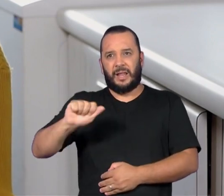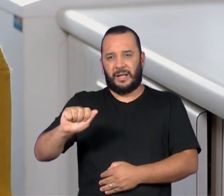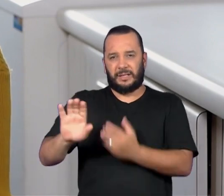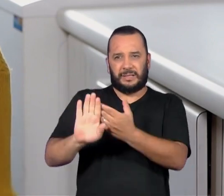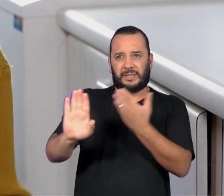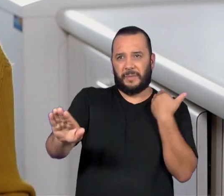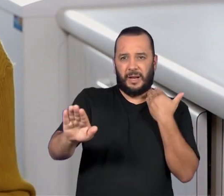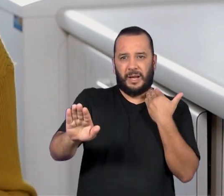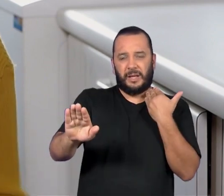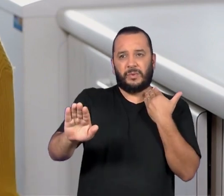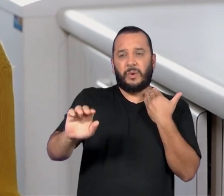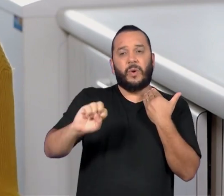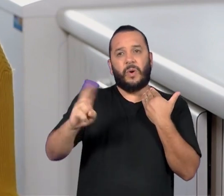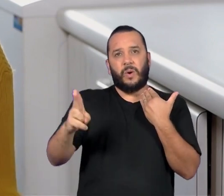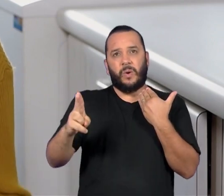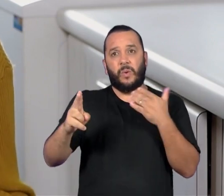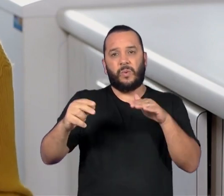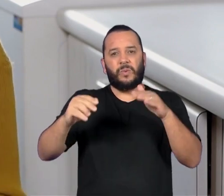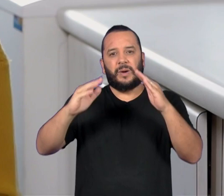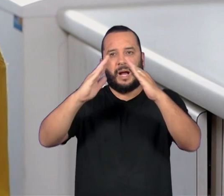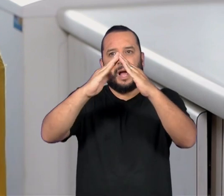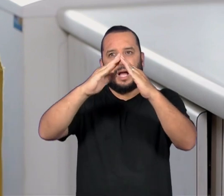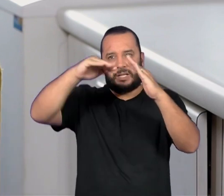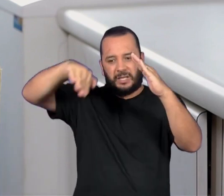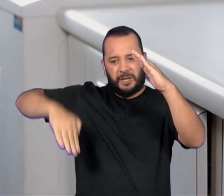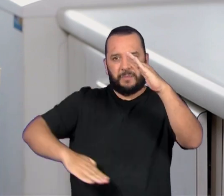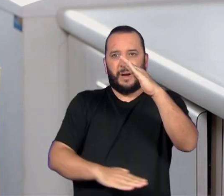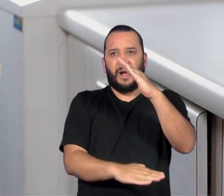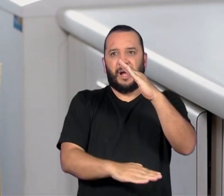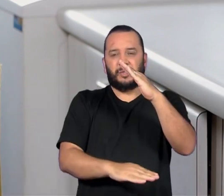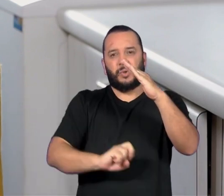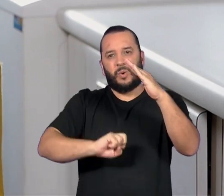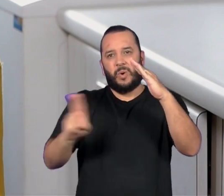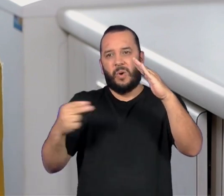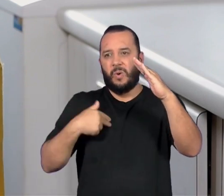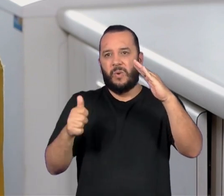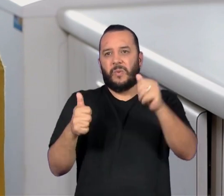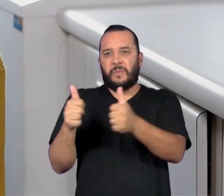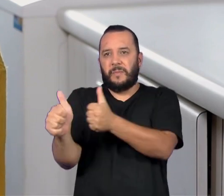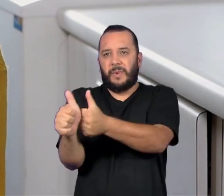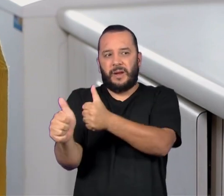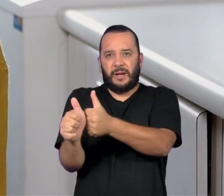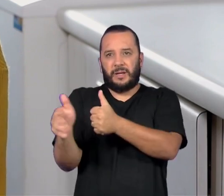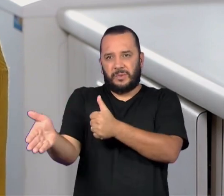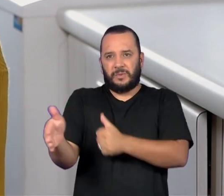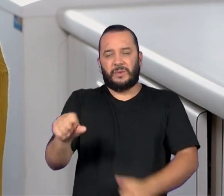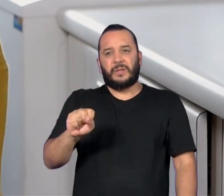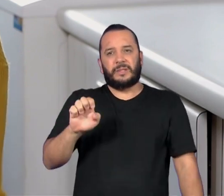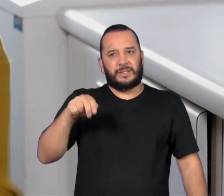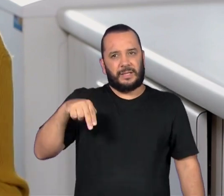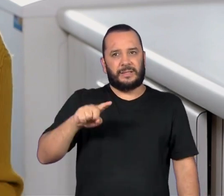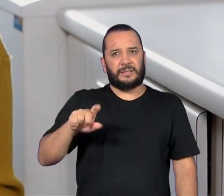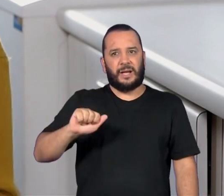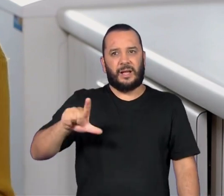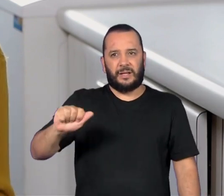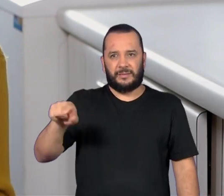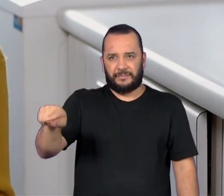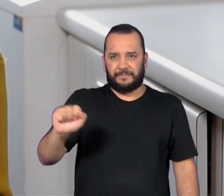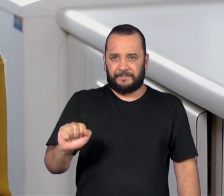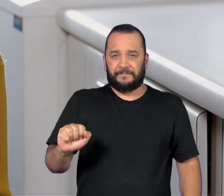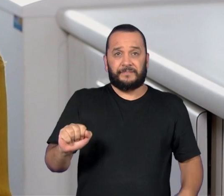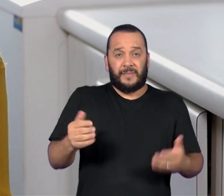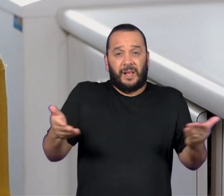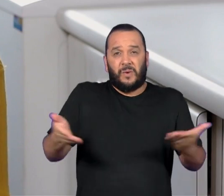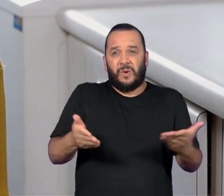estar acoplado ela no subsolo, né, dessa grande casa. E aí, vindo, né, para os tempos